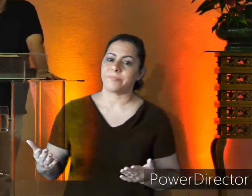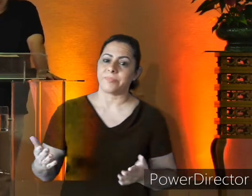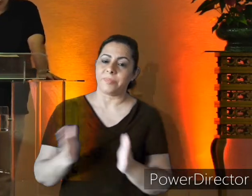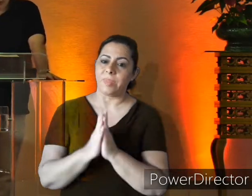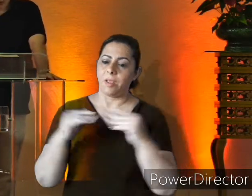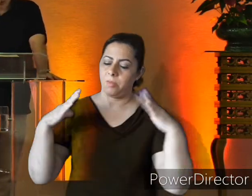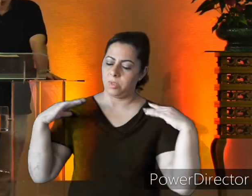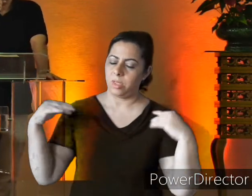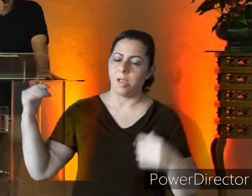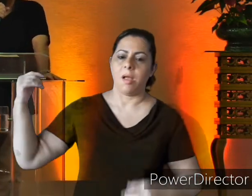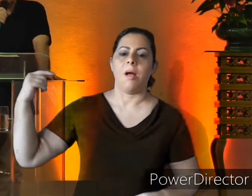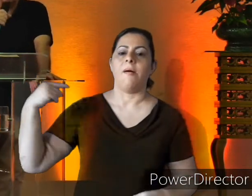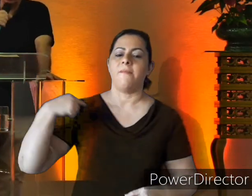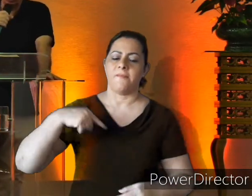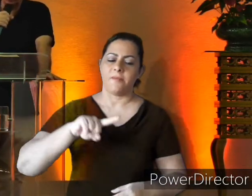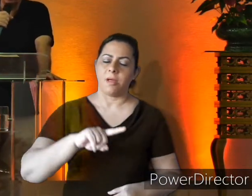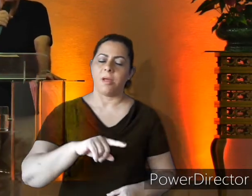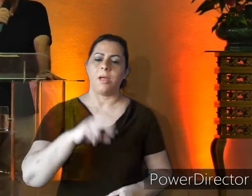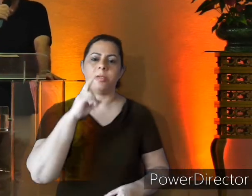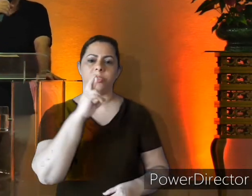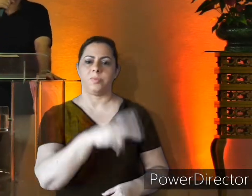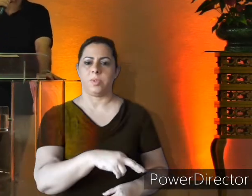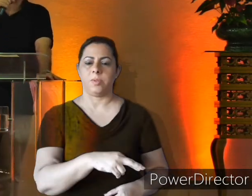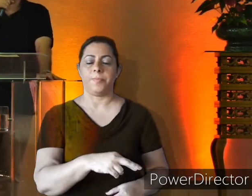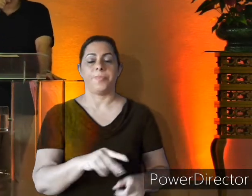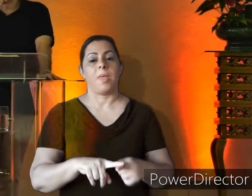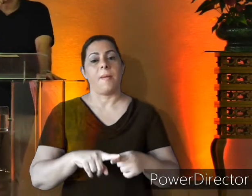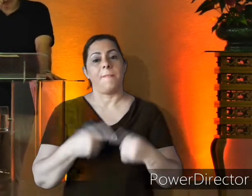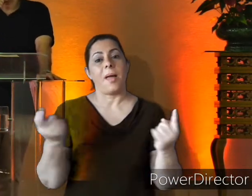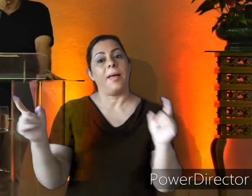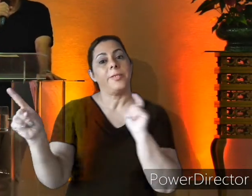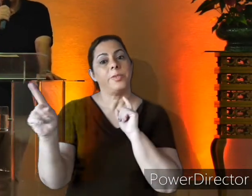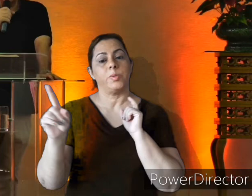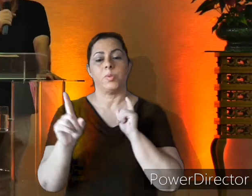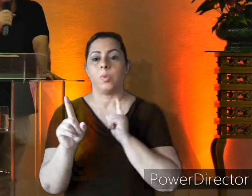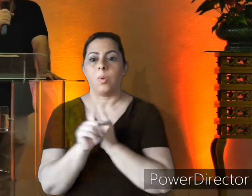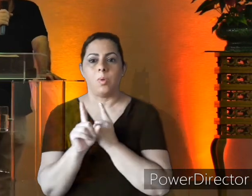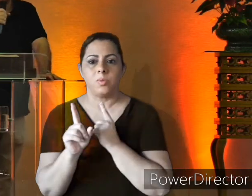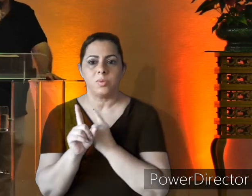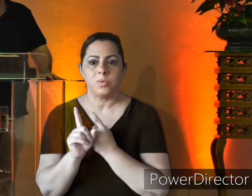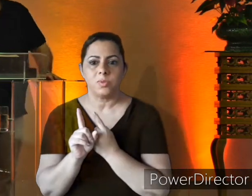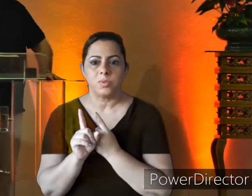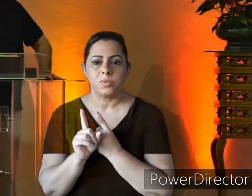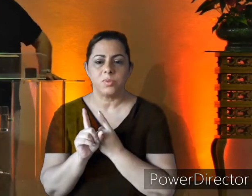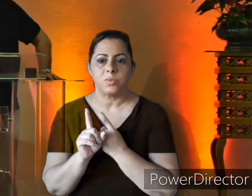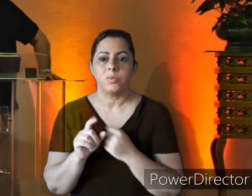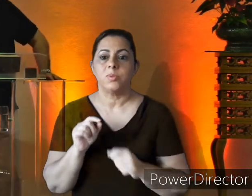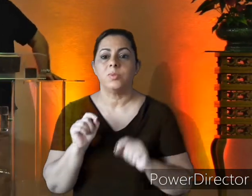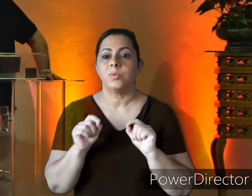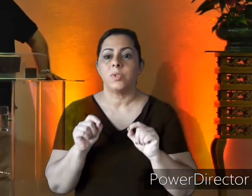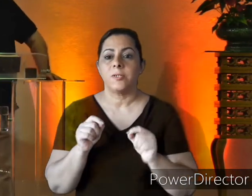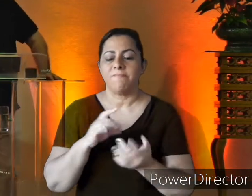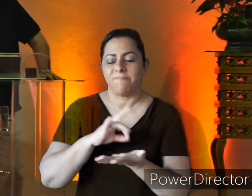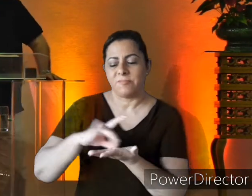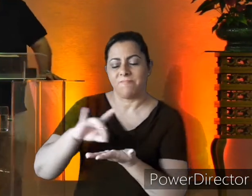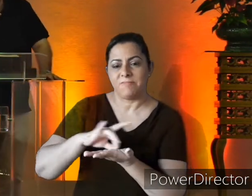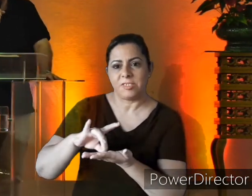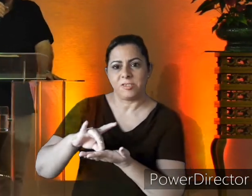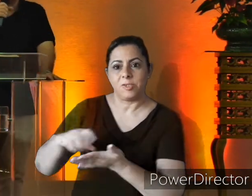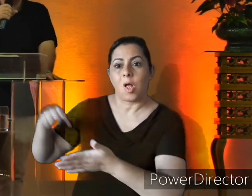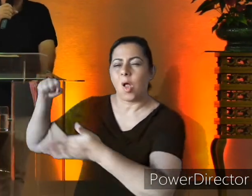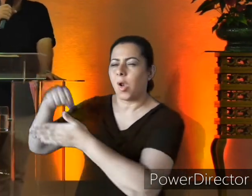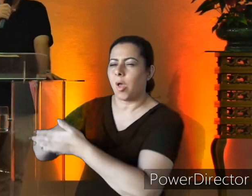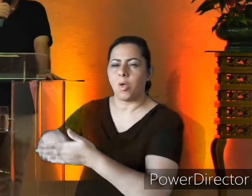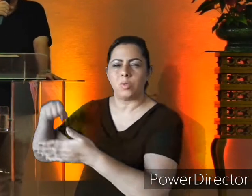maligno. Aí Deus manda um outro anjo, e esse anjo está pelejando com esse espírito